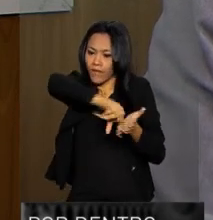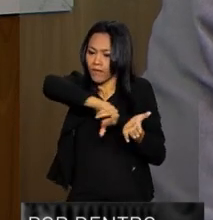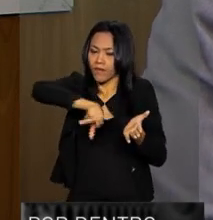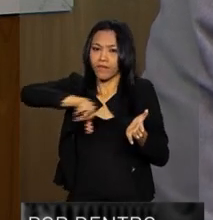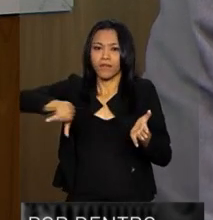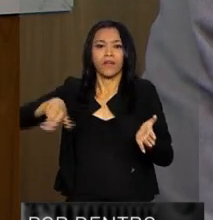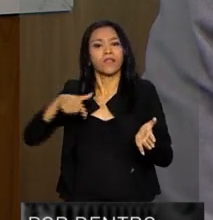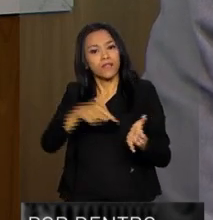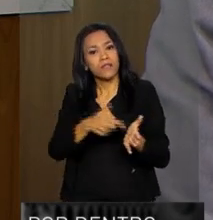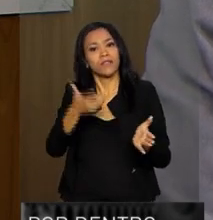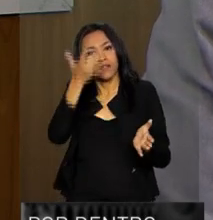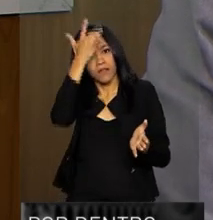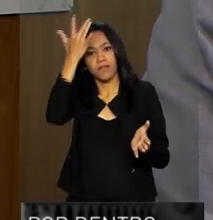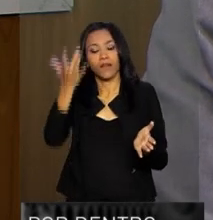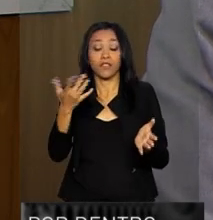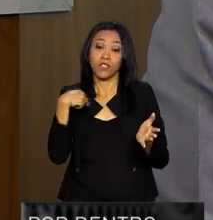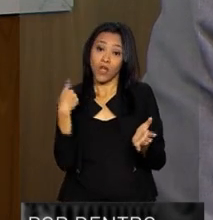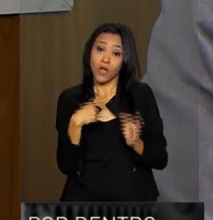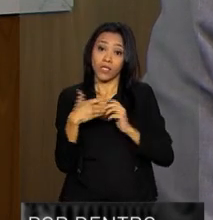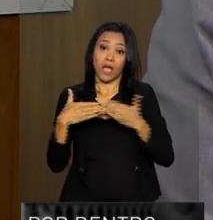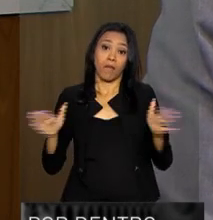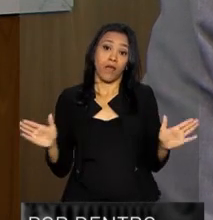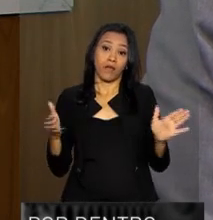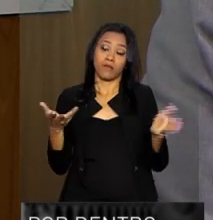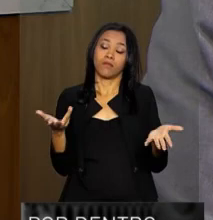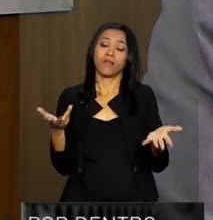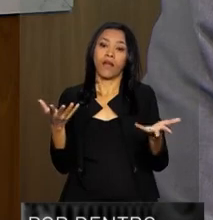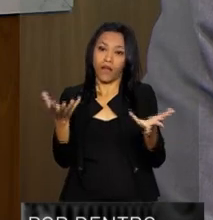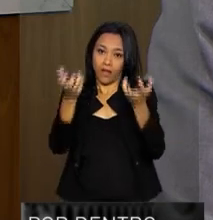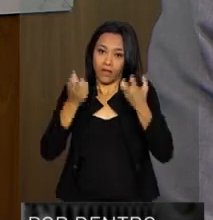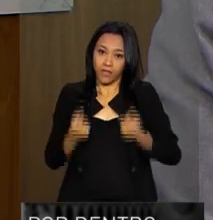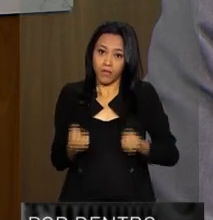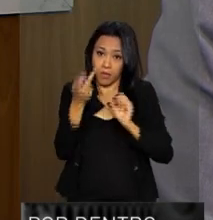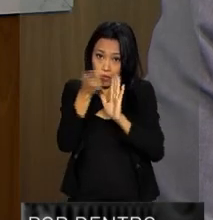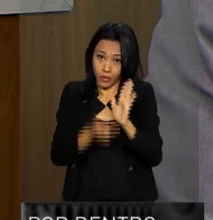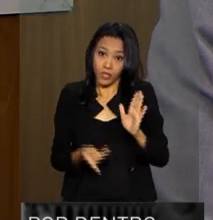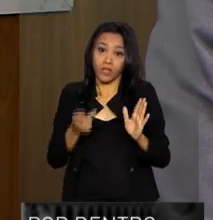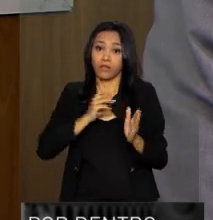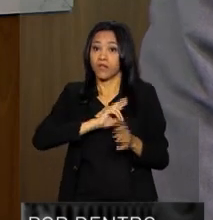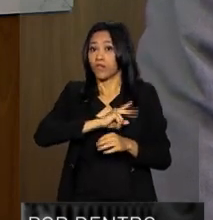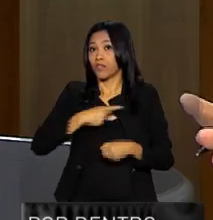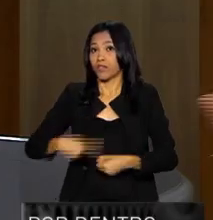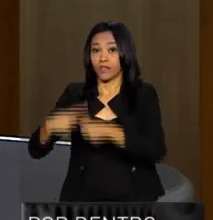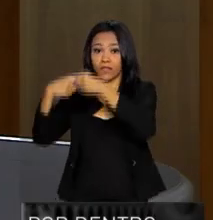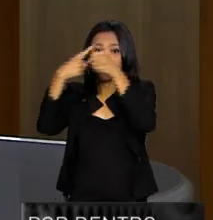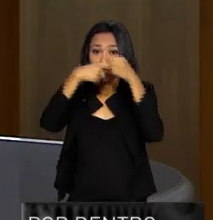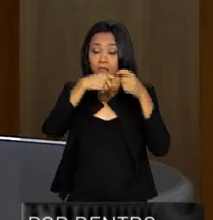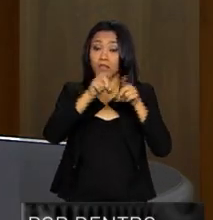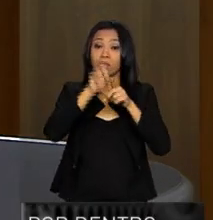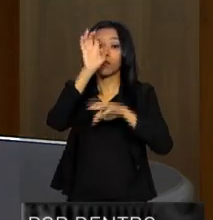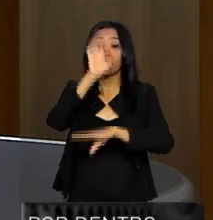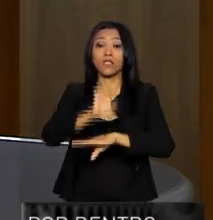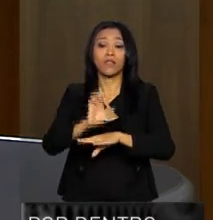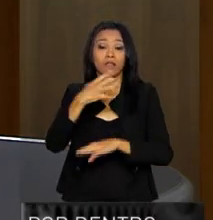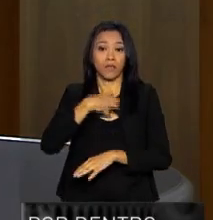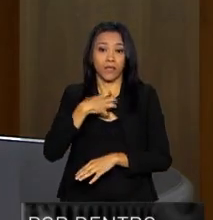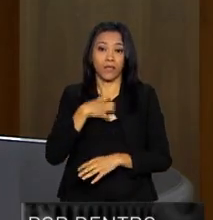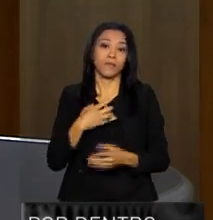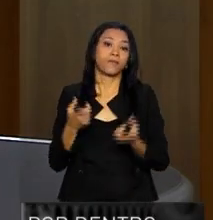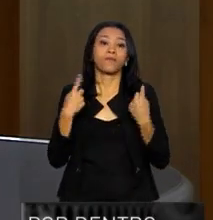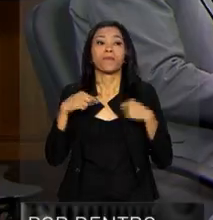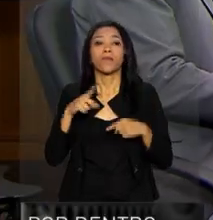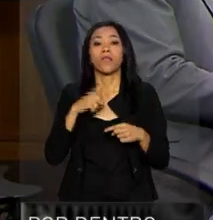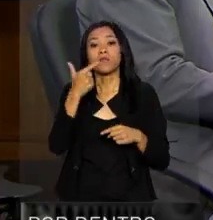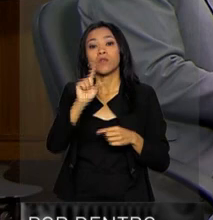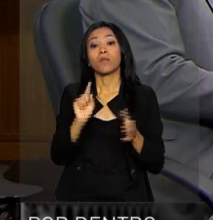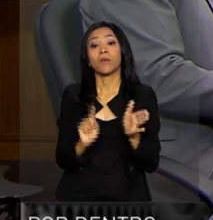receber é projeto sair de municípios e também do estado da bahia temos agora ministro uma pergunta lá de manaus então vamos